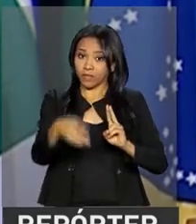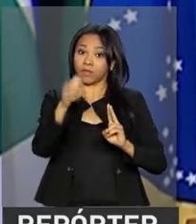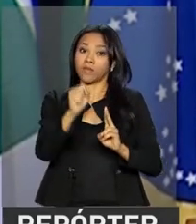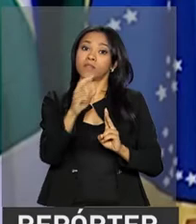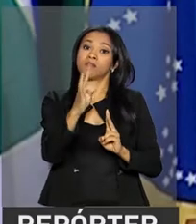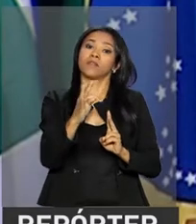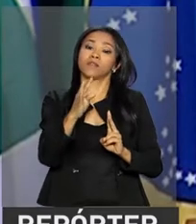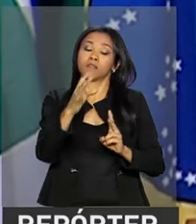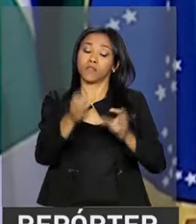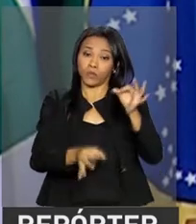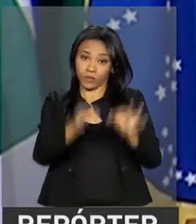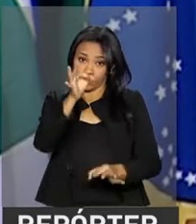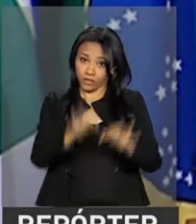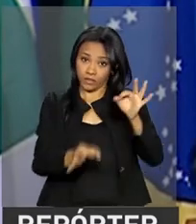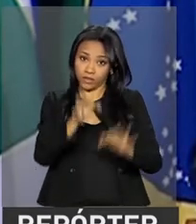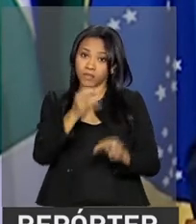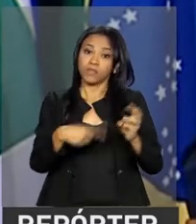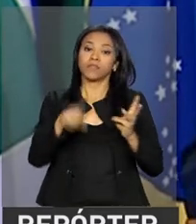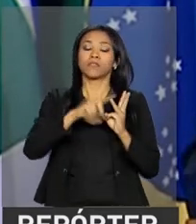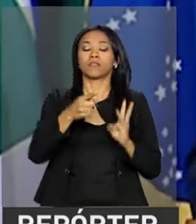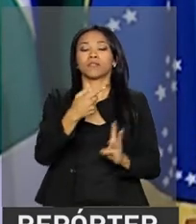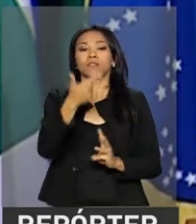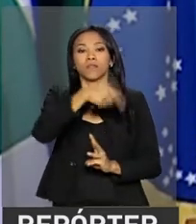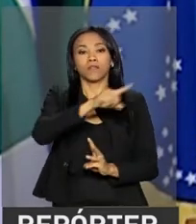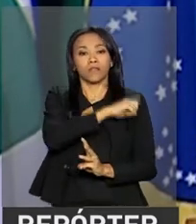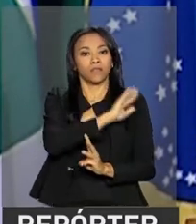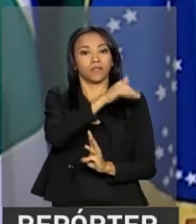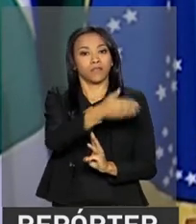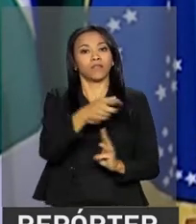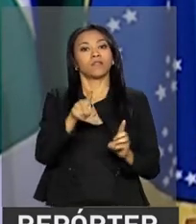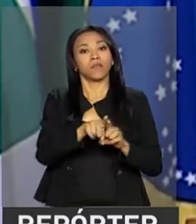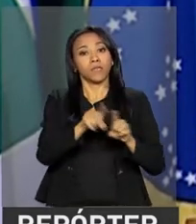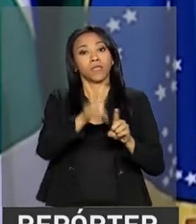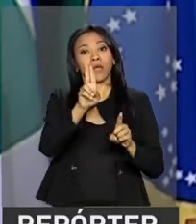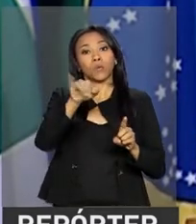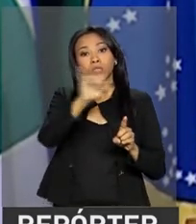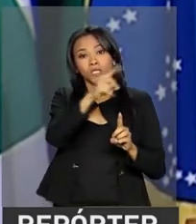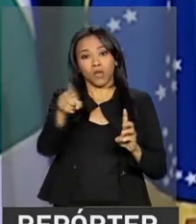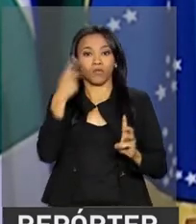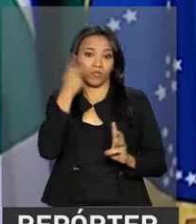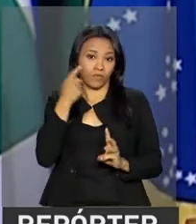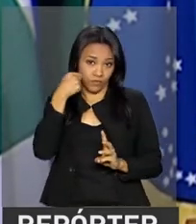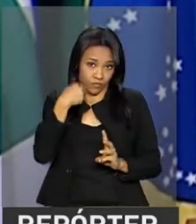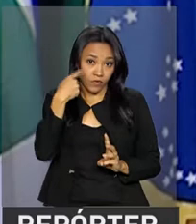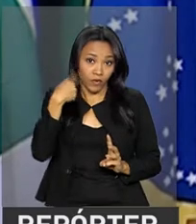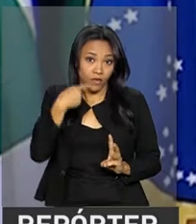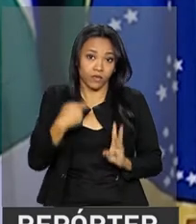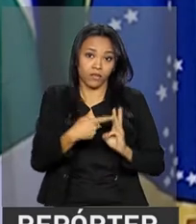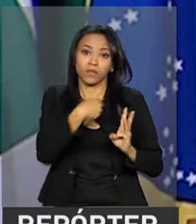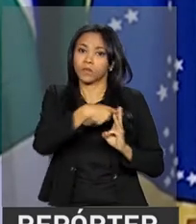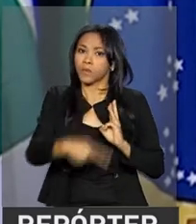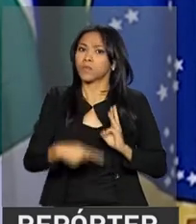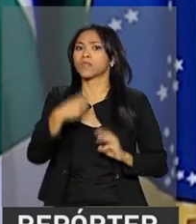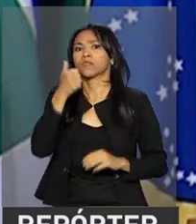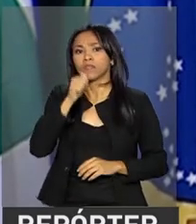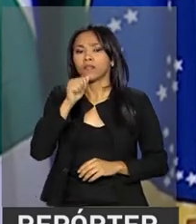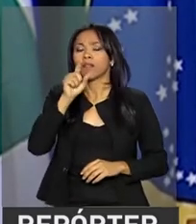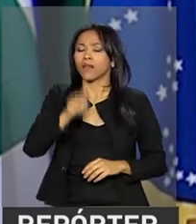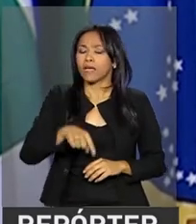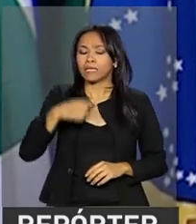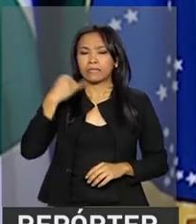ao lado do advogado a advogada é geral da união portanto exercem todas as funções é